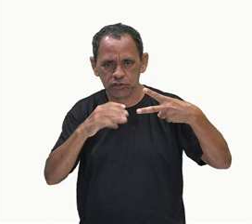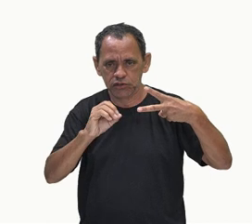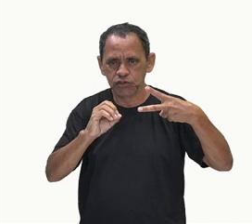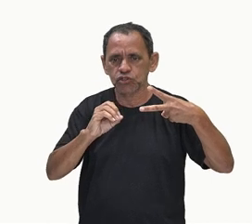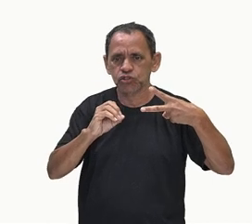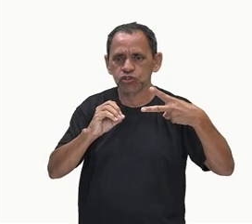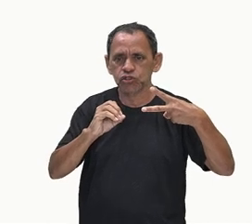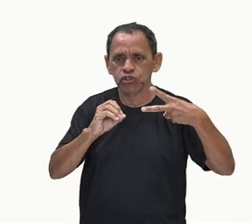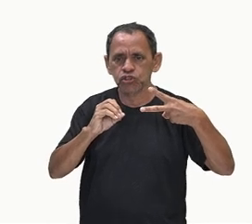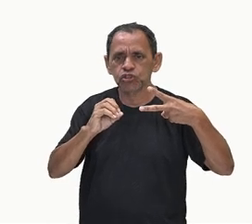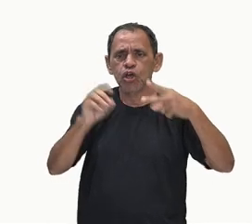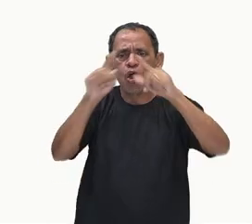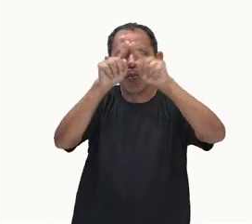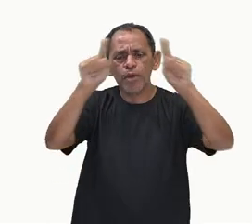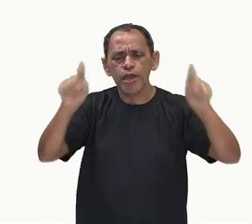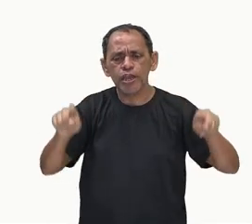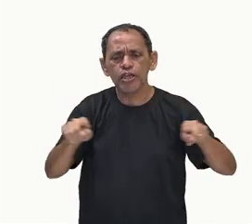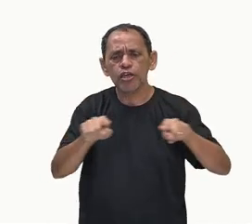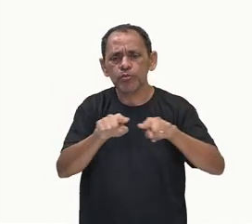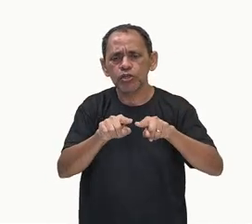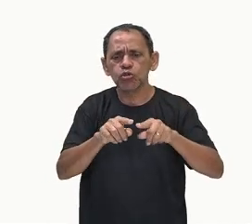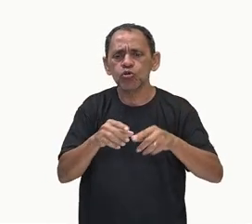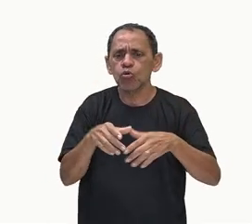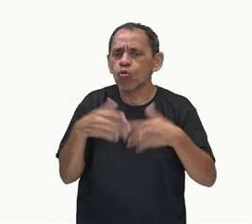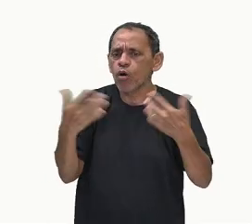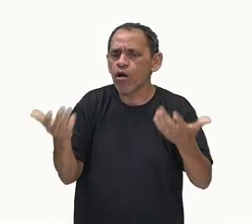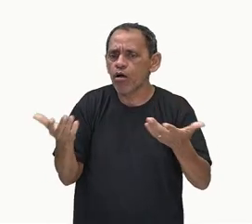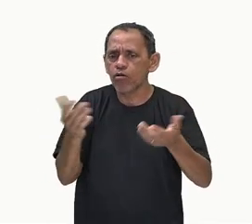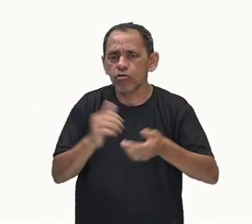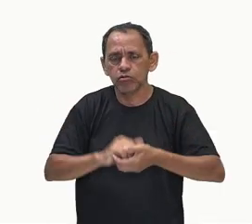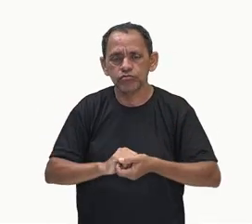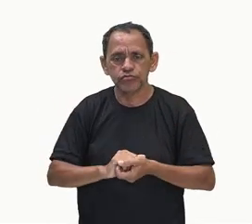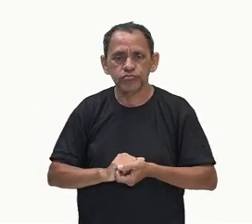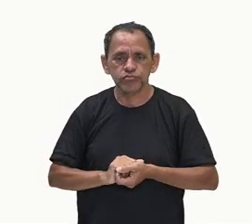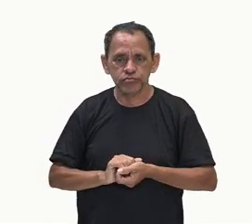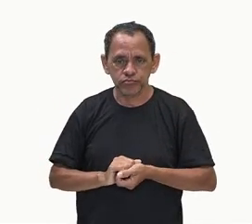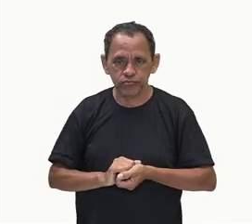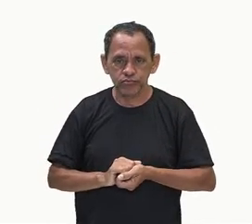terreno de Augusto dado cosseno de 120